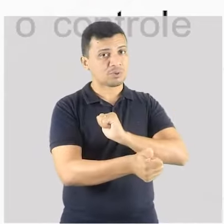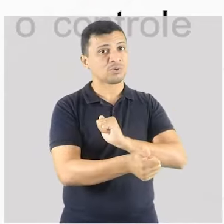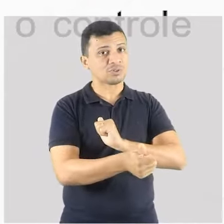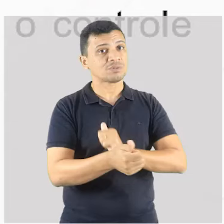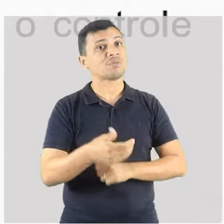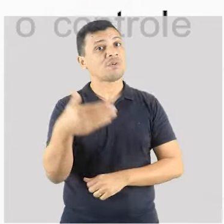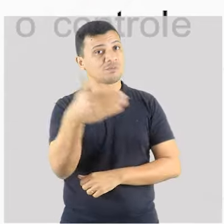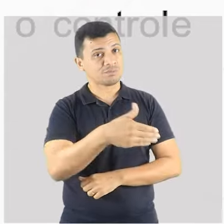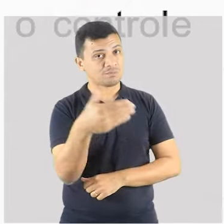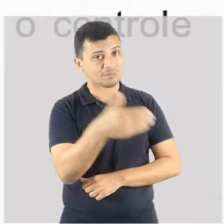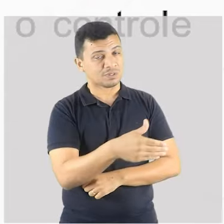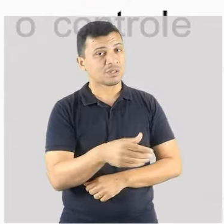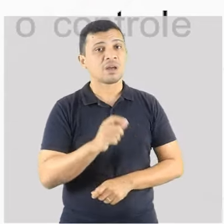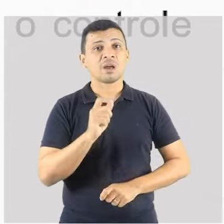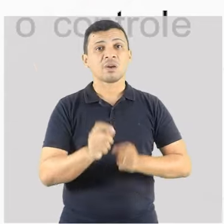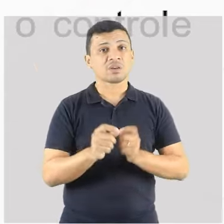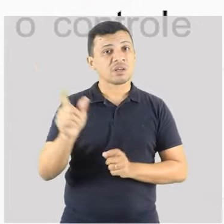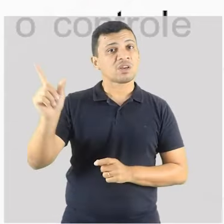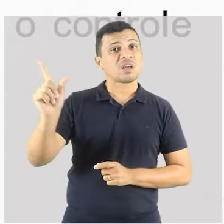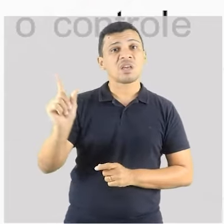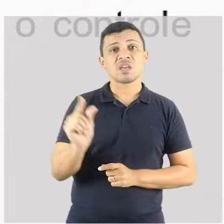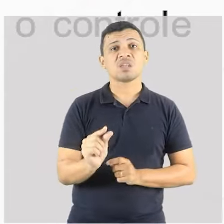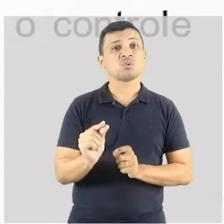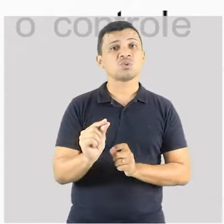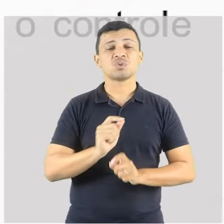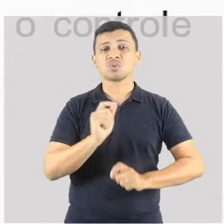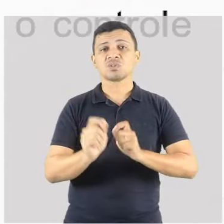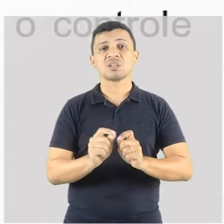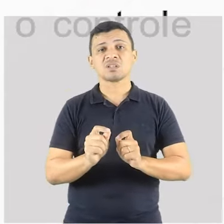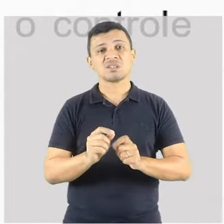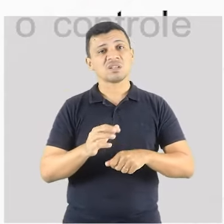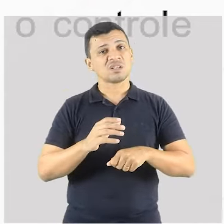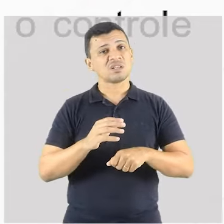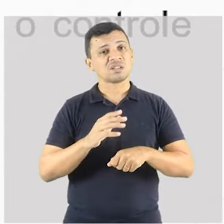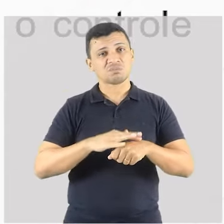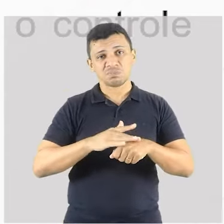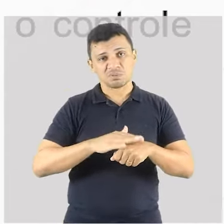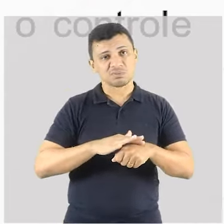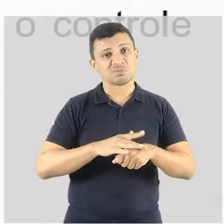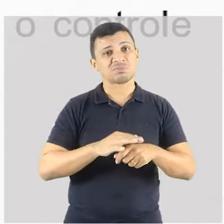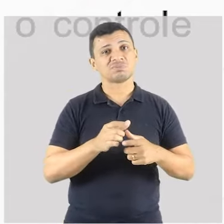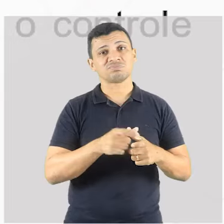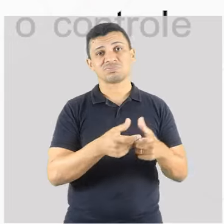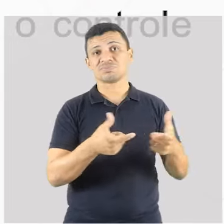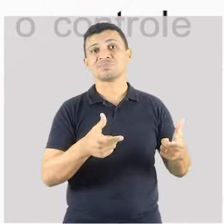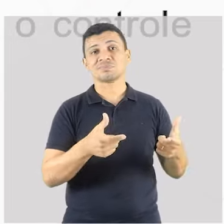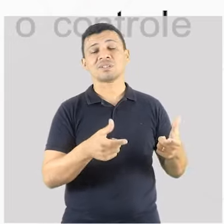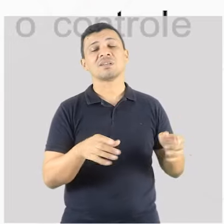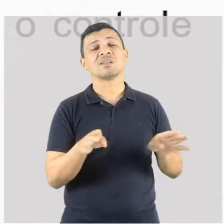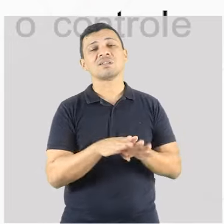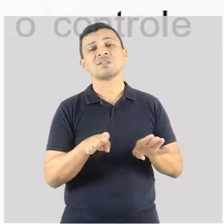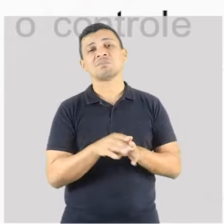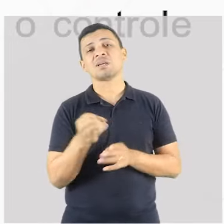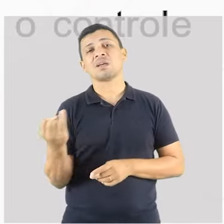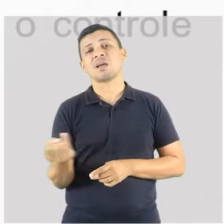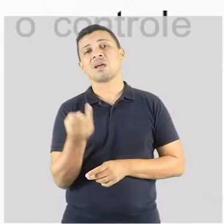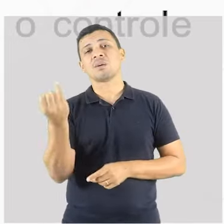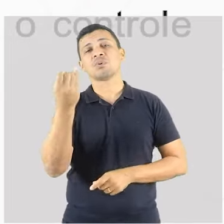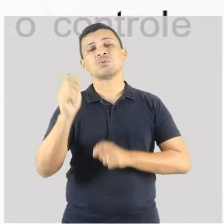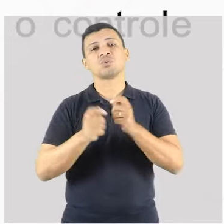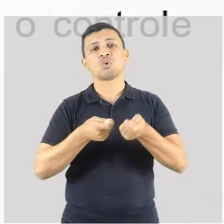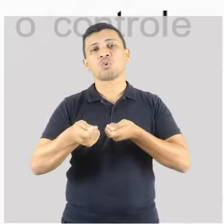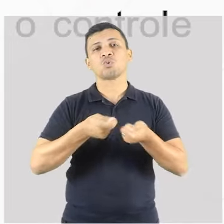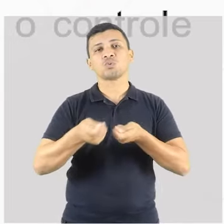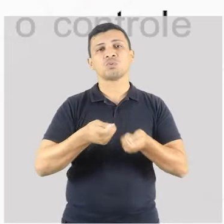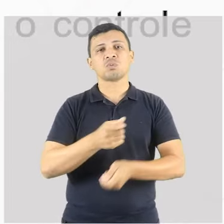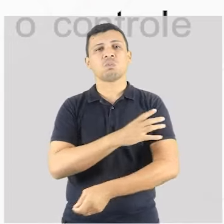regularmente já reduz por si só as chances de desenvolver vários problemas Além disso é importante para o controle da